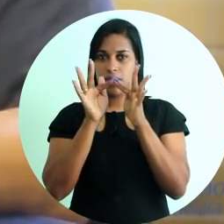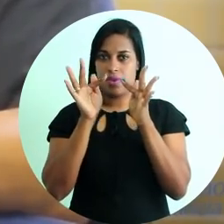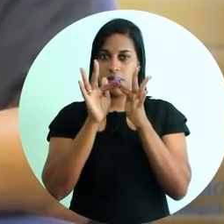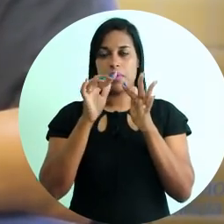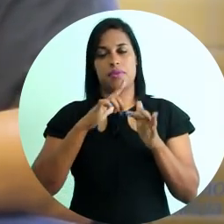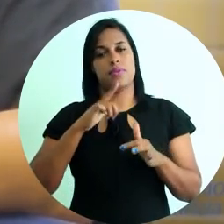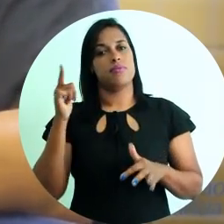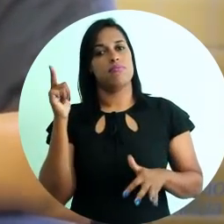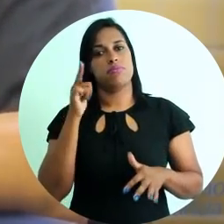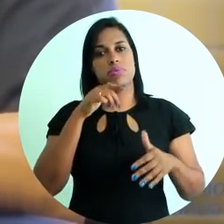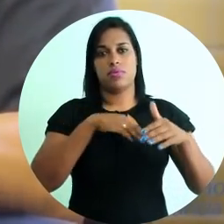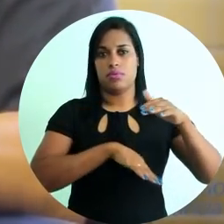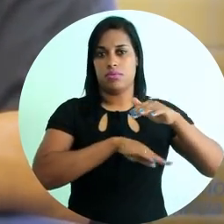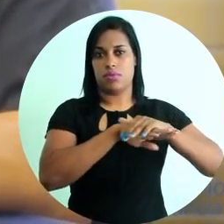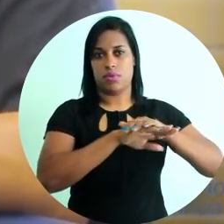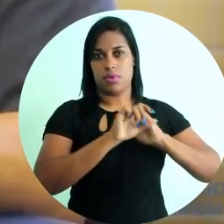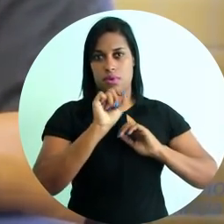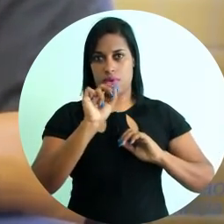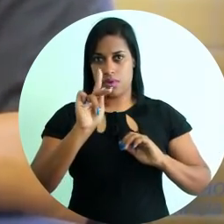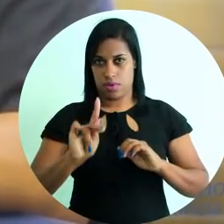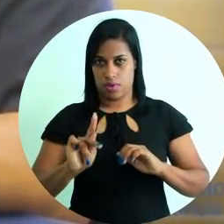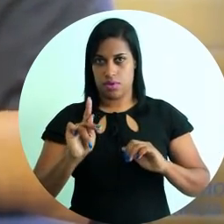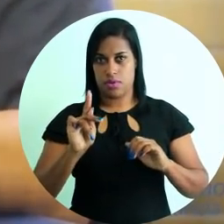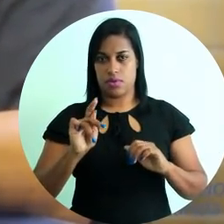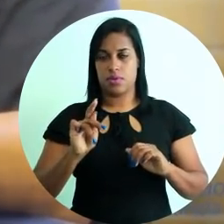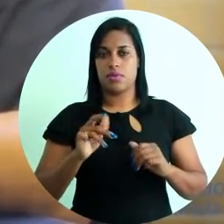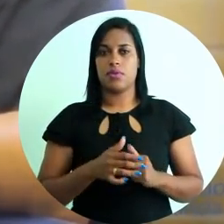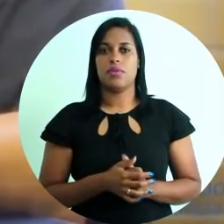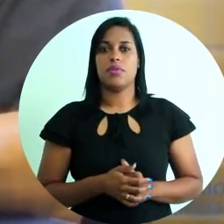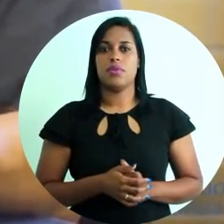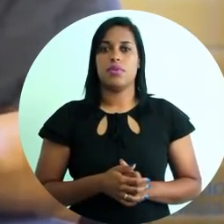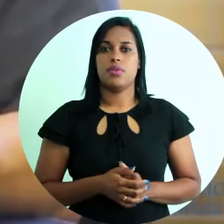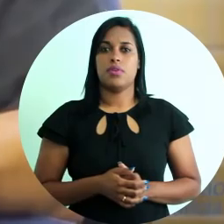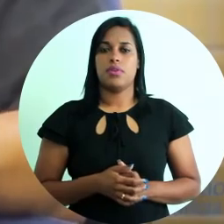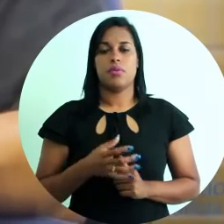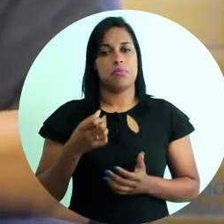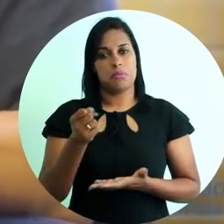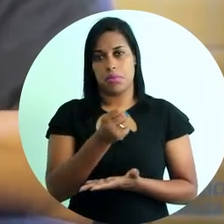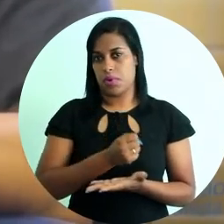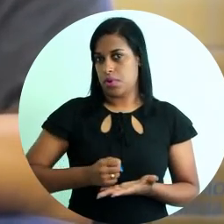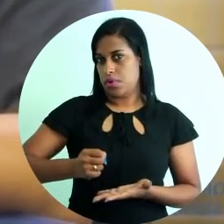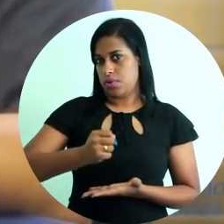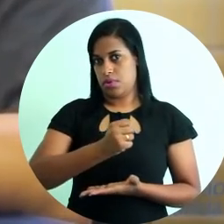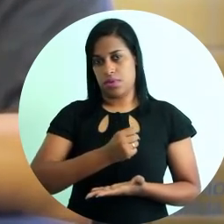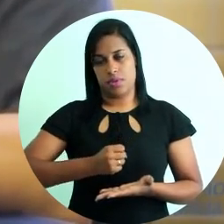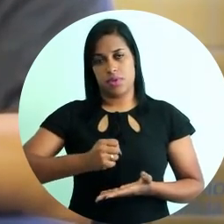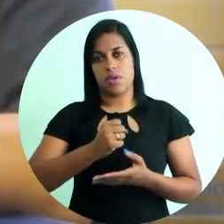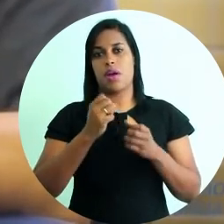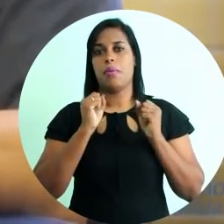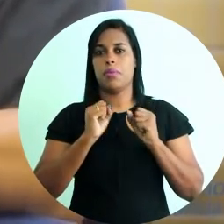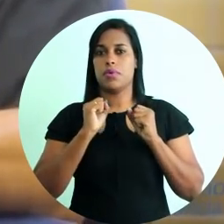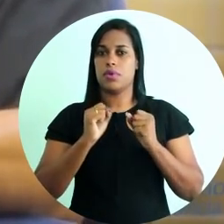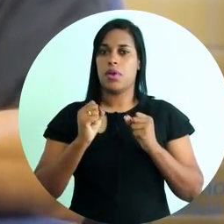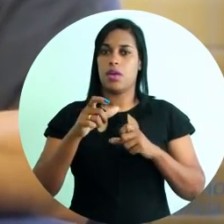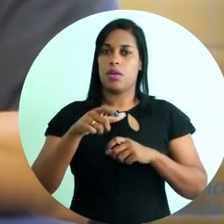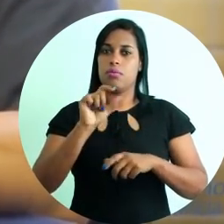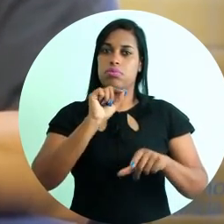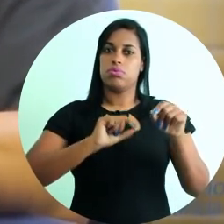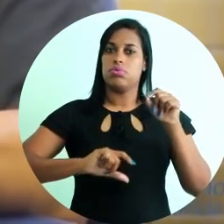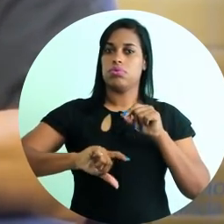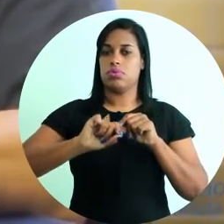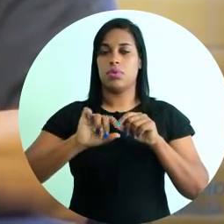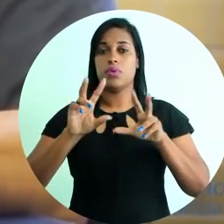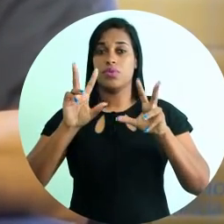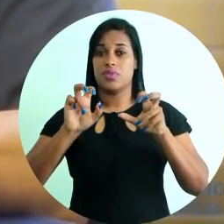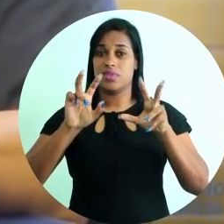arquivo eles conseguem armazenar. Nós podemos classificar, pelo menos assim, de maneira bem básica mesmo, os tipos